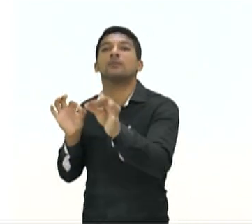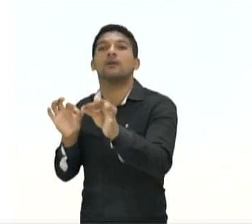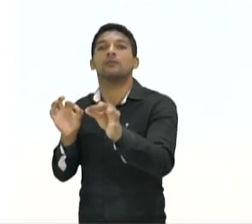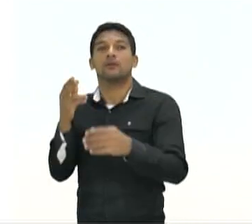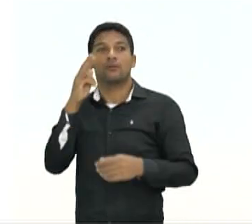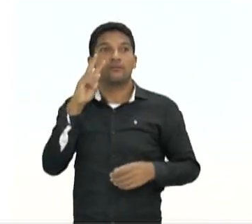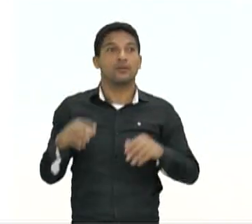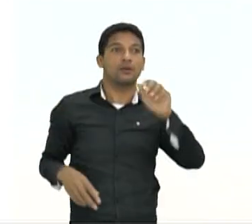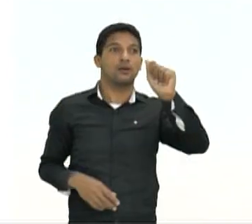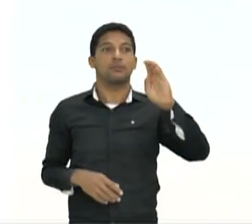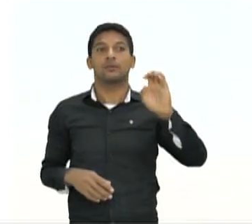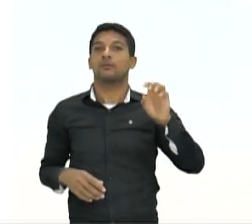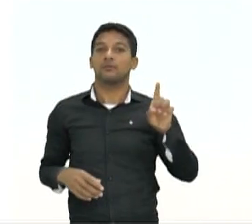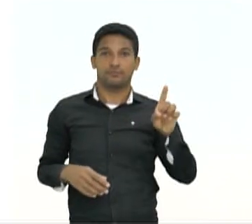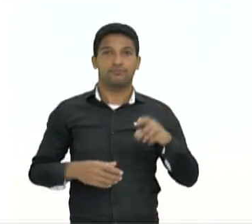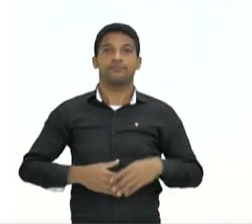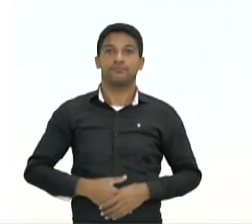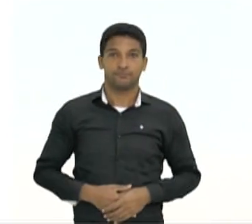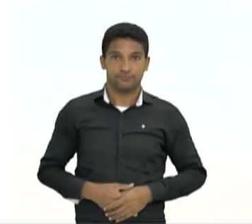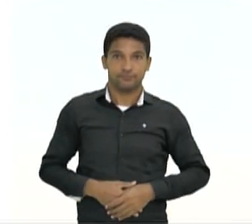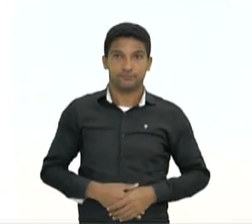Já voltamos com a correção dessa atividade.